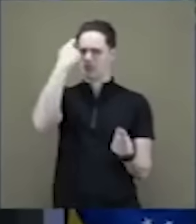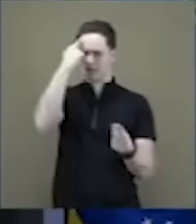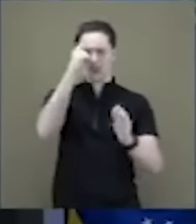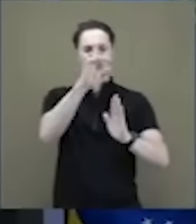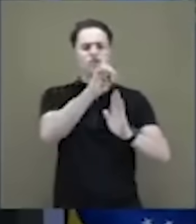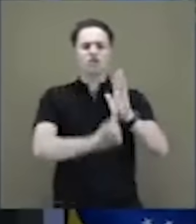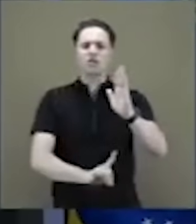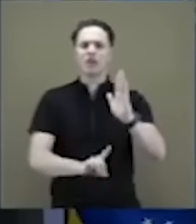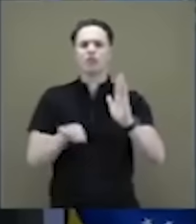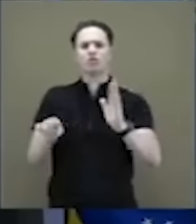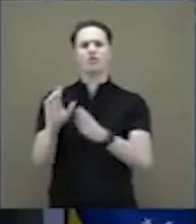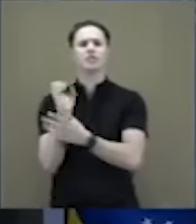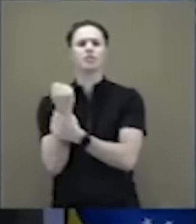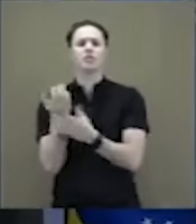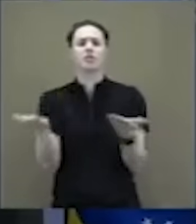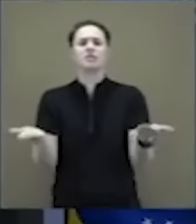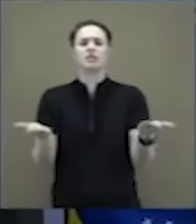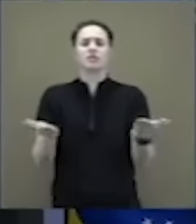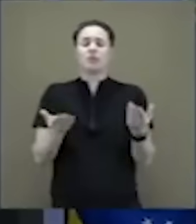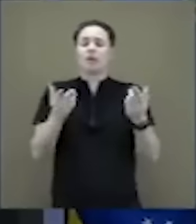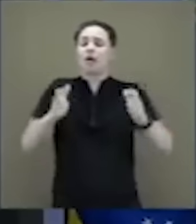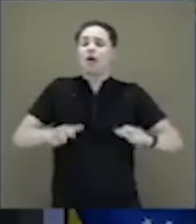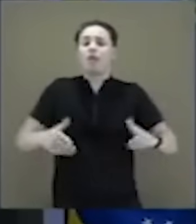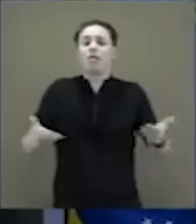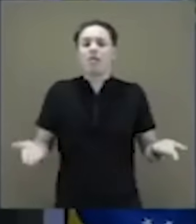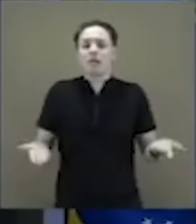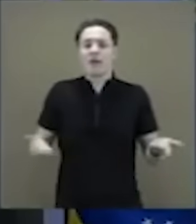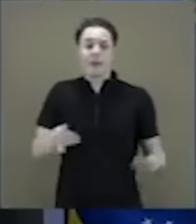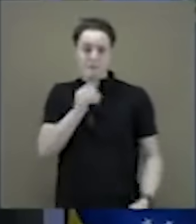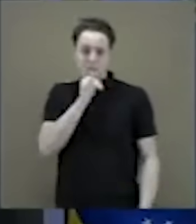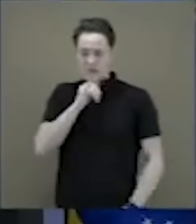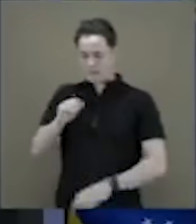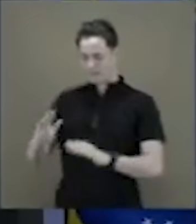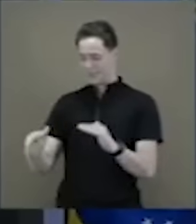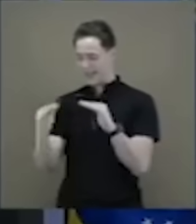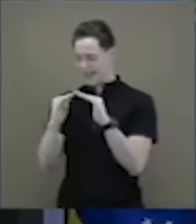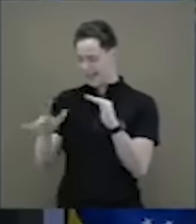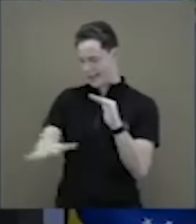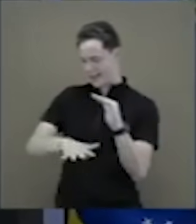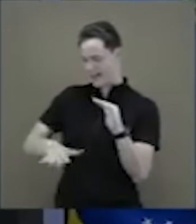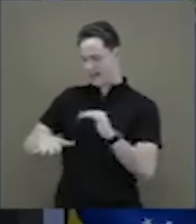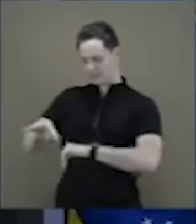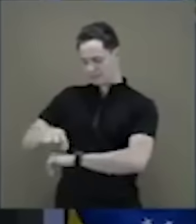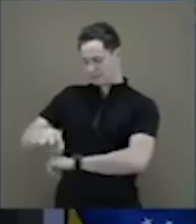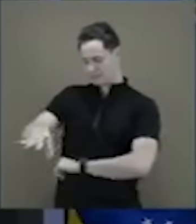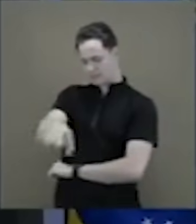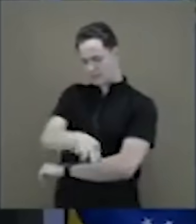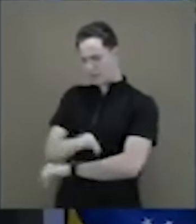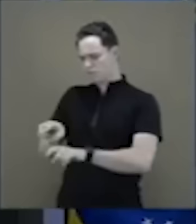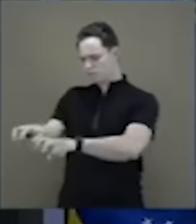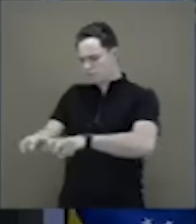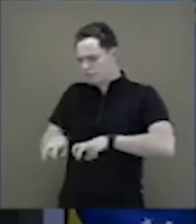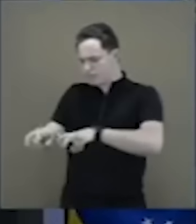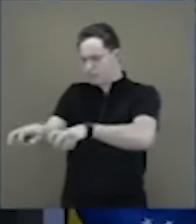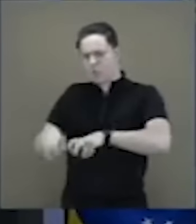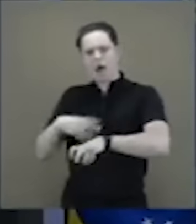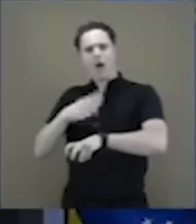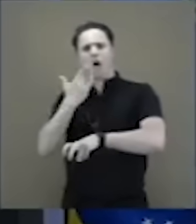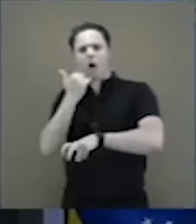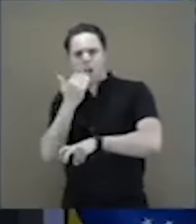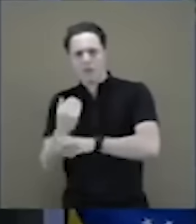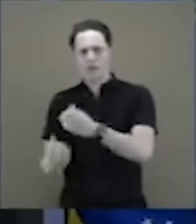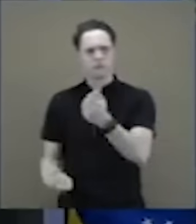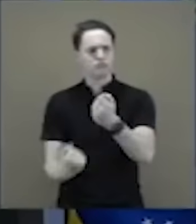produtivas? Eu indago, uma propriedade que é produtiva, que está produzindo alimentos, que